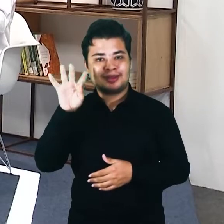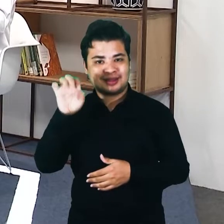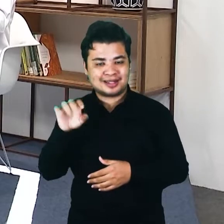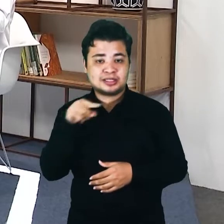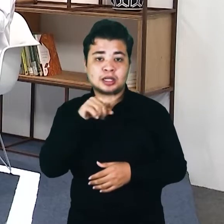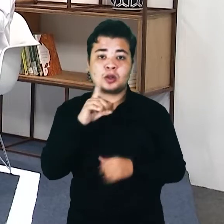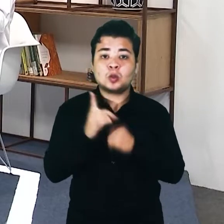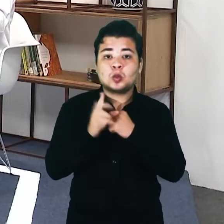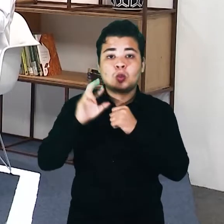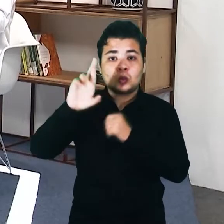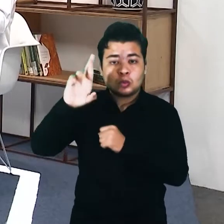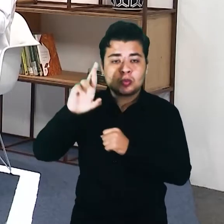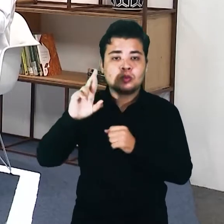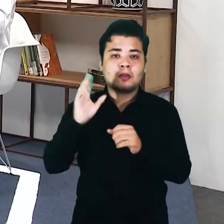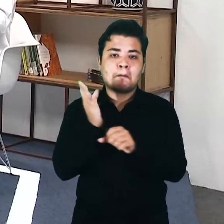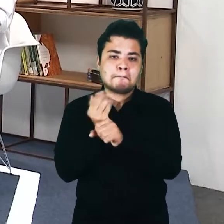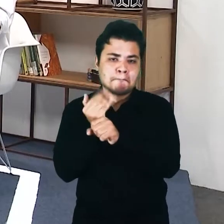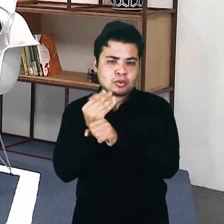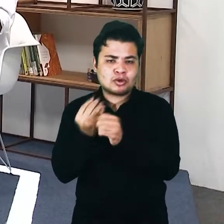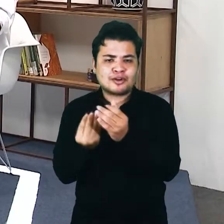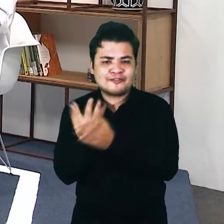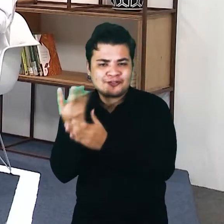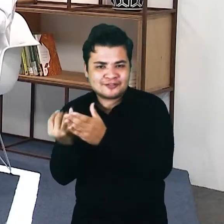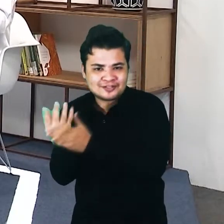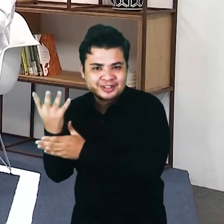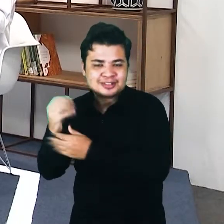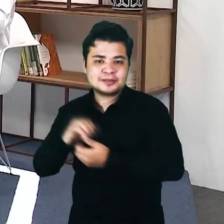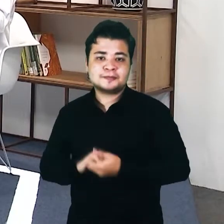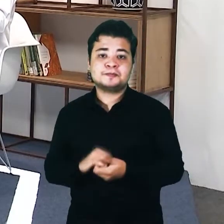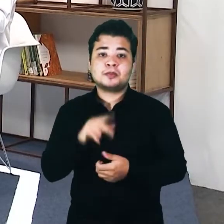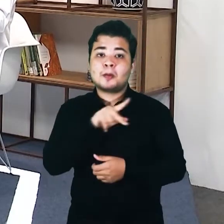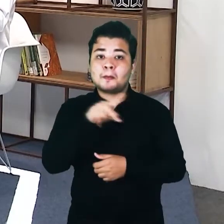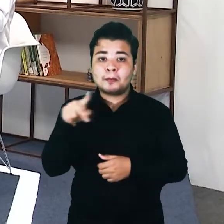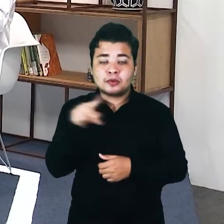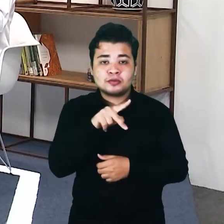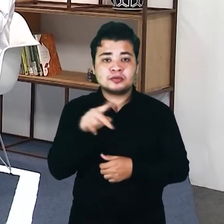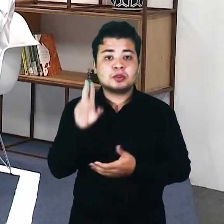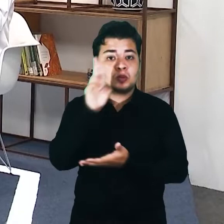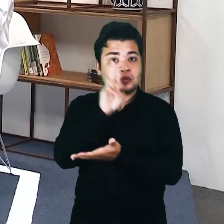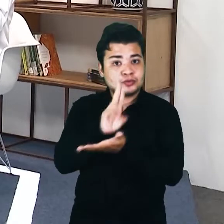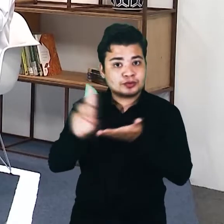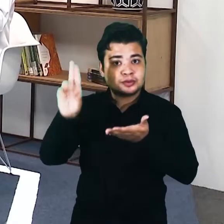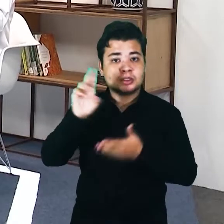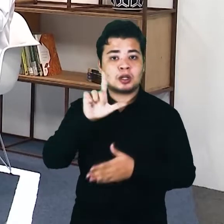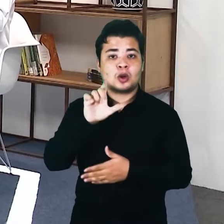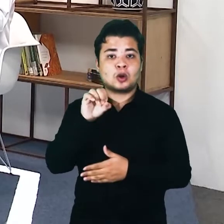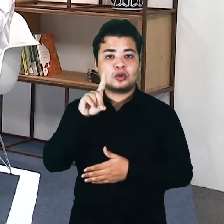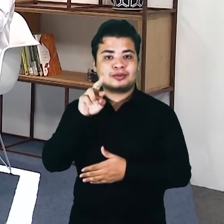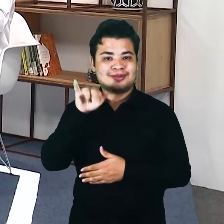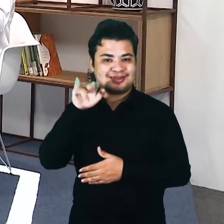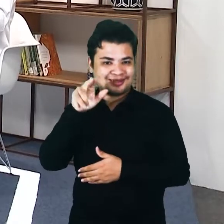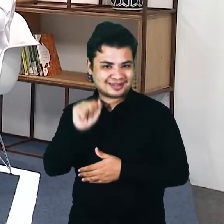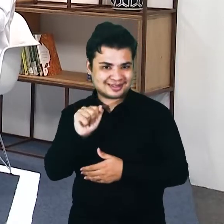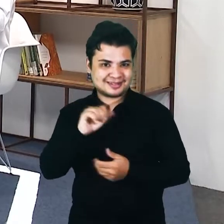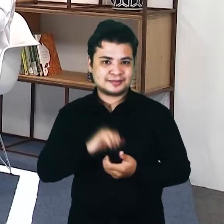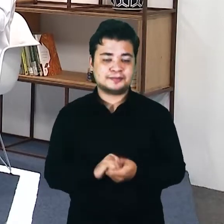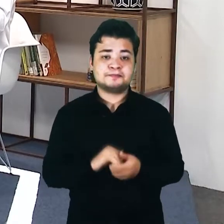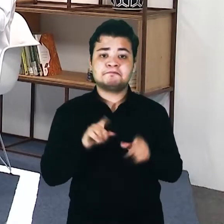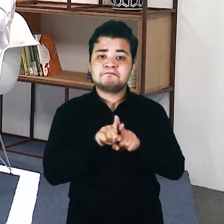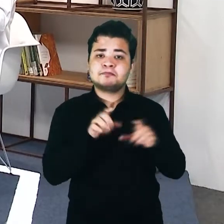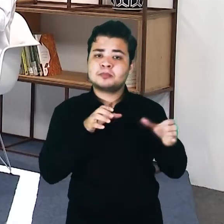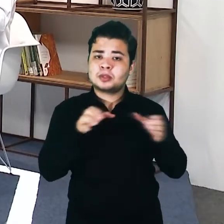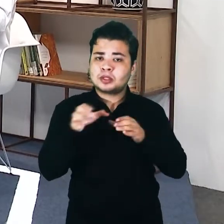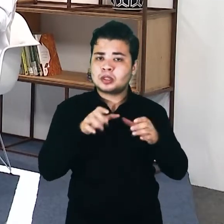Vegetal pela Universidade Estadual de Campinas, professora da Universidade Estadual de Londrina e coordenadora da área do